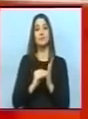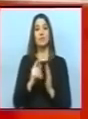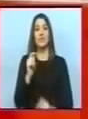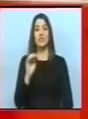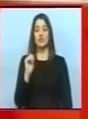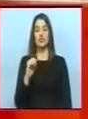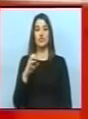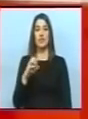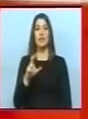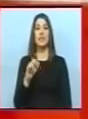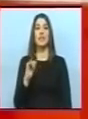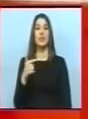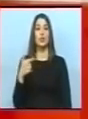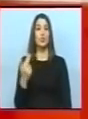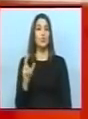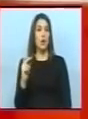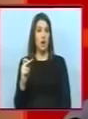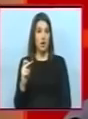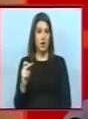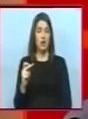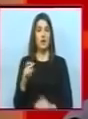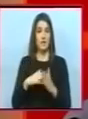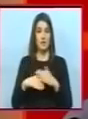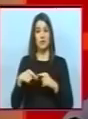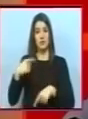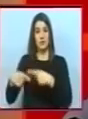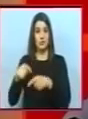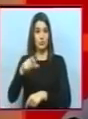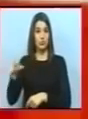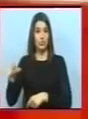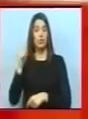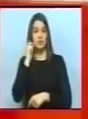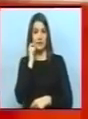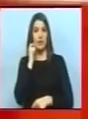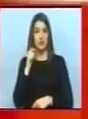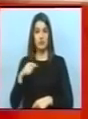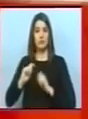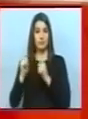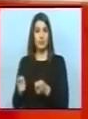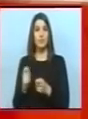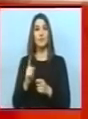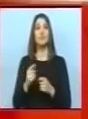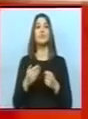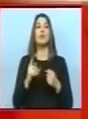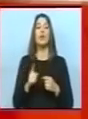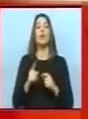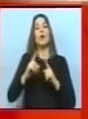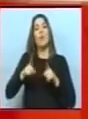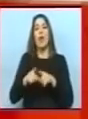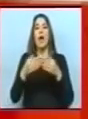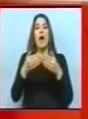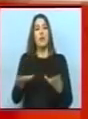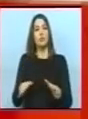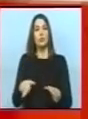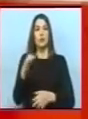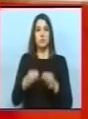que funcionará em termos notariais, e essa escritura, no fundo, é a abertura da sucessão jurídica, mas que nada